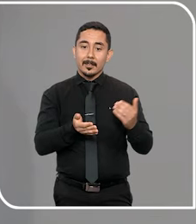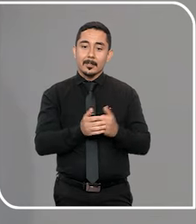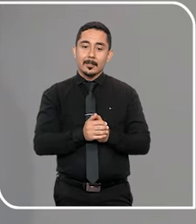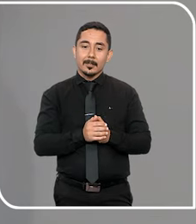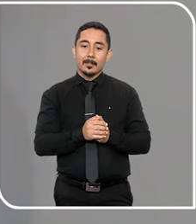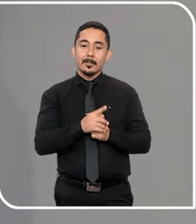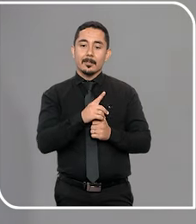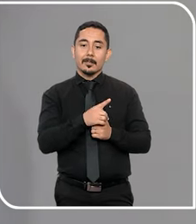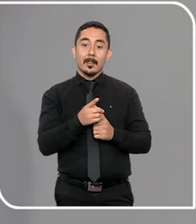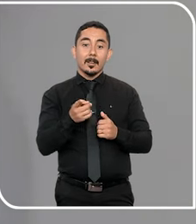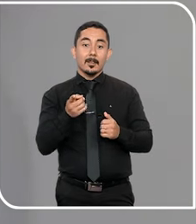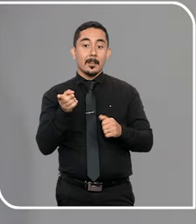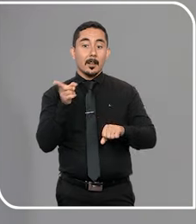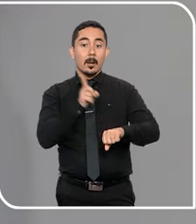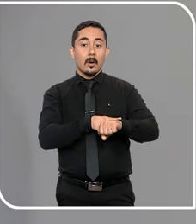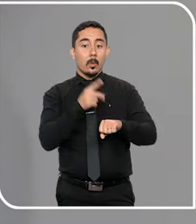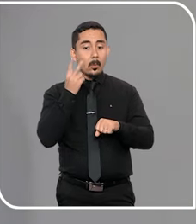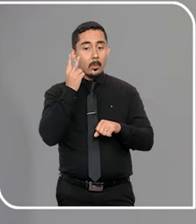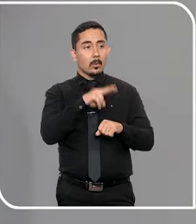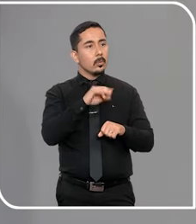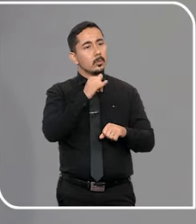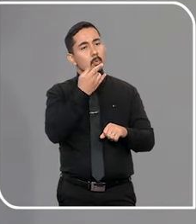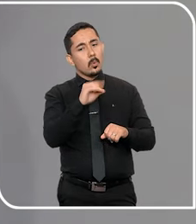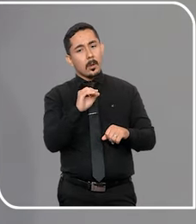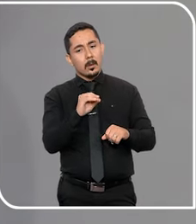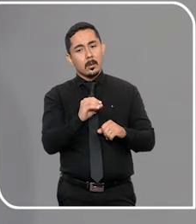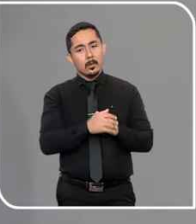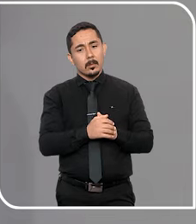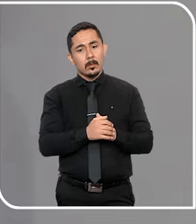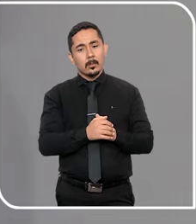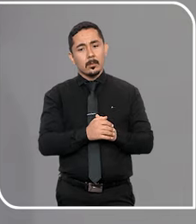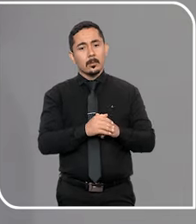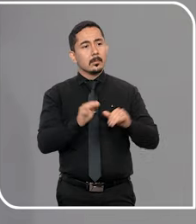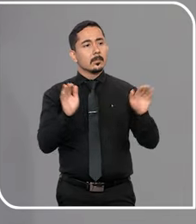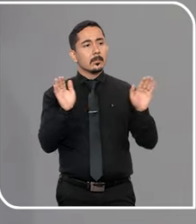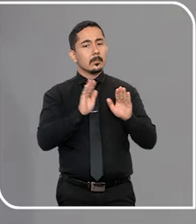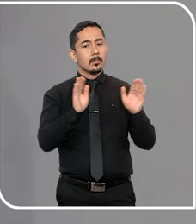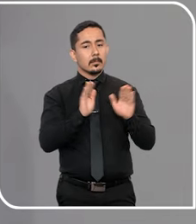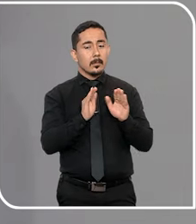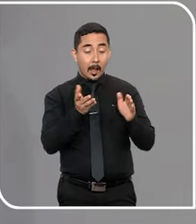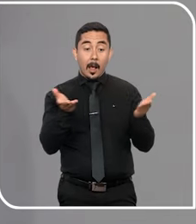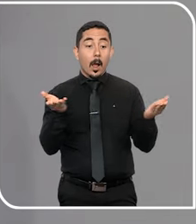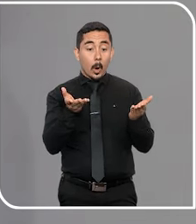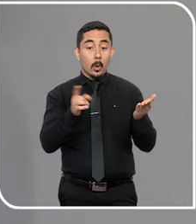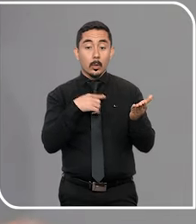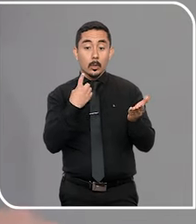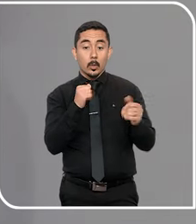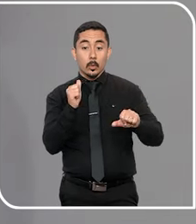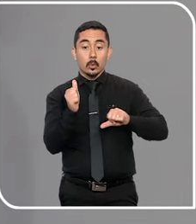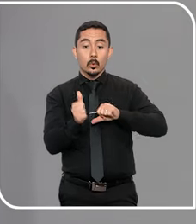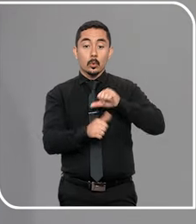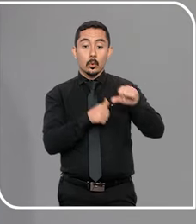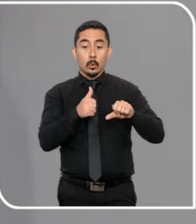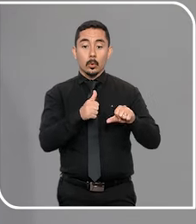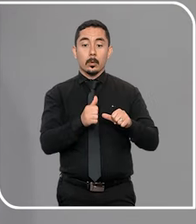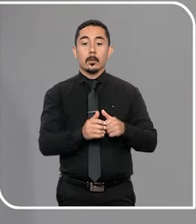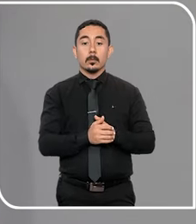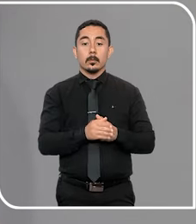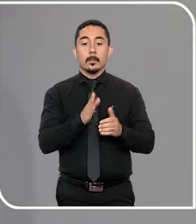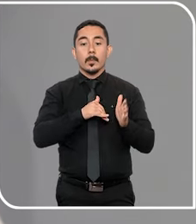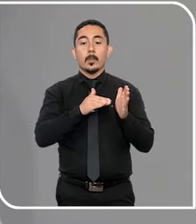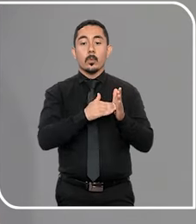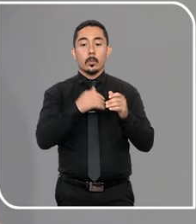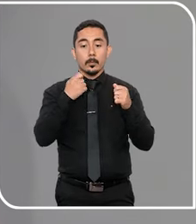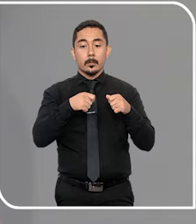brincadeira aí esse amiguinho na hora olhou falou João Não de jeito nenhum agora gente gato